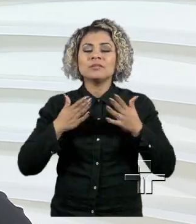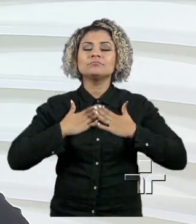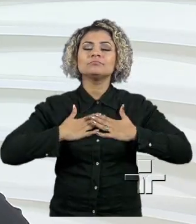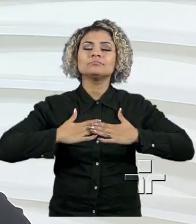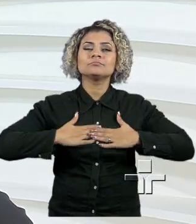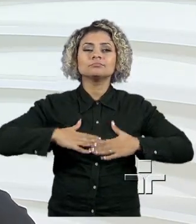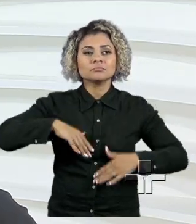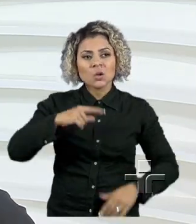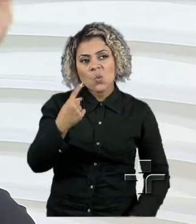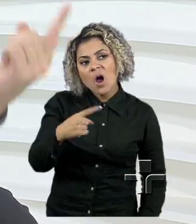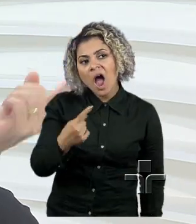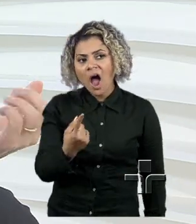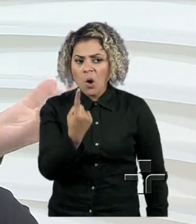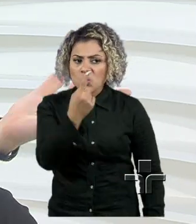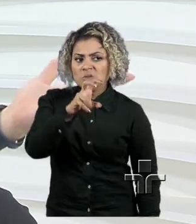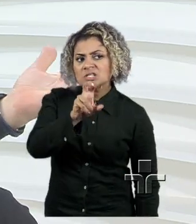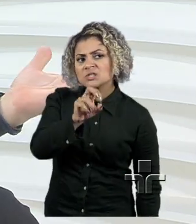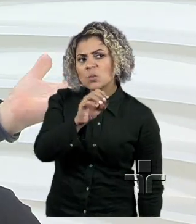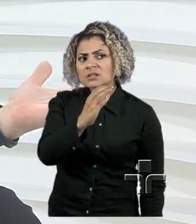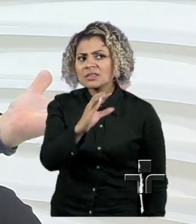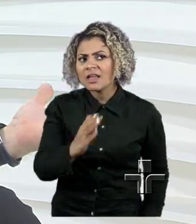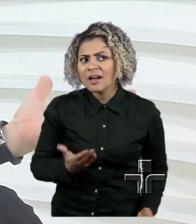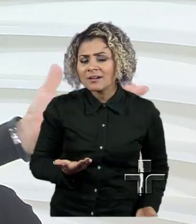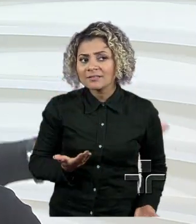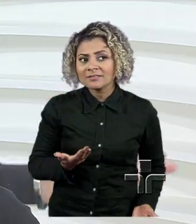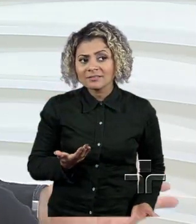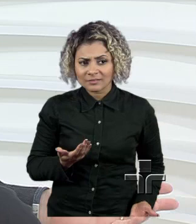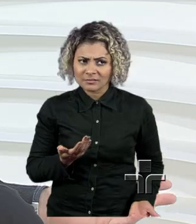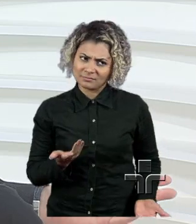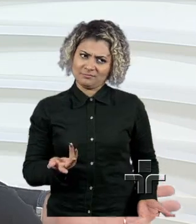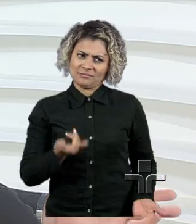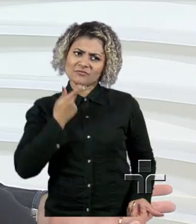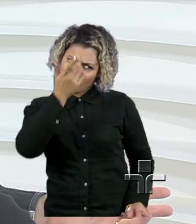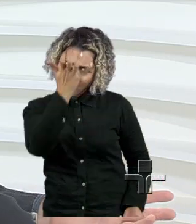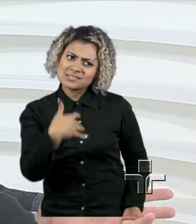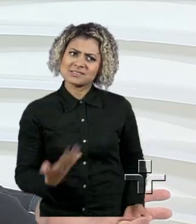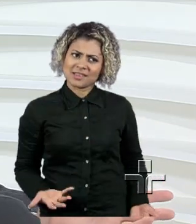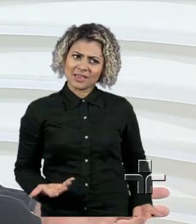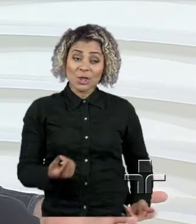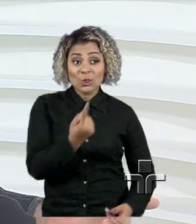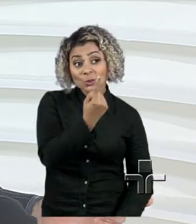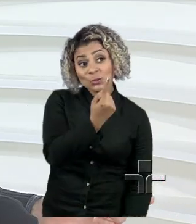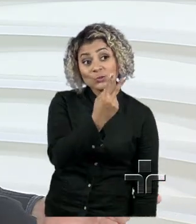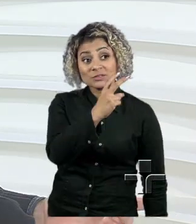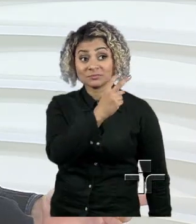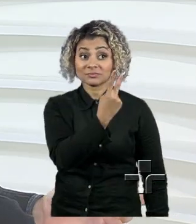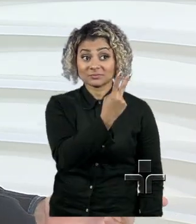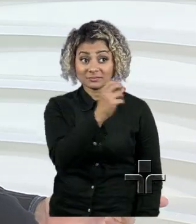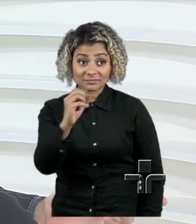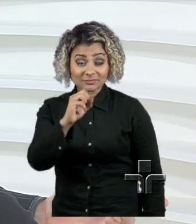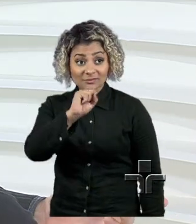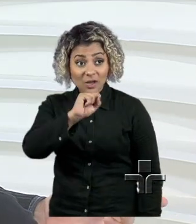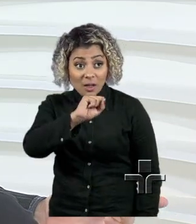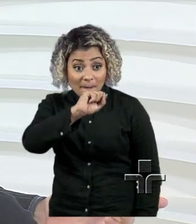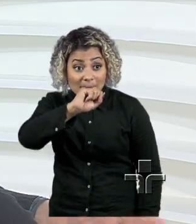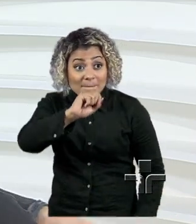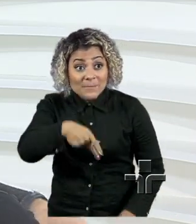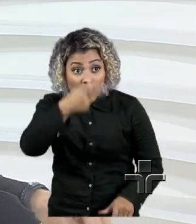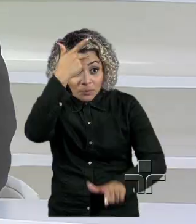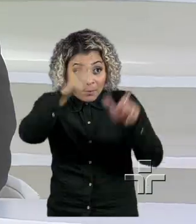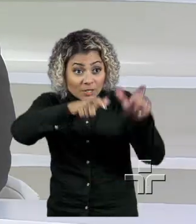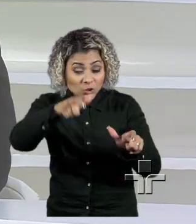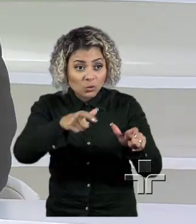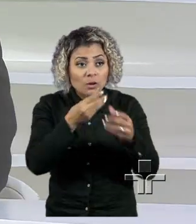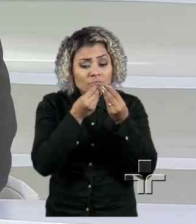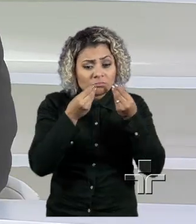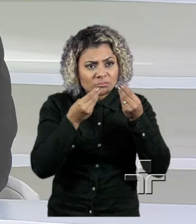por R$1, por 50 centavos, não venha me dizer que das 208 milhões de pessoas que não tem mais um cliente para a gente conquistar. A questão é que quando a